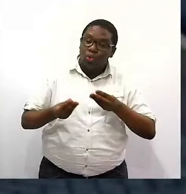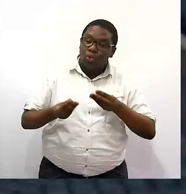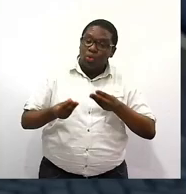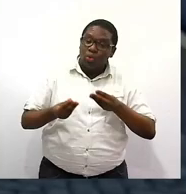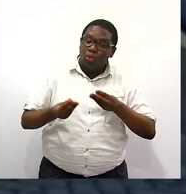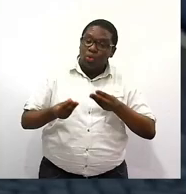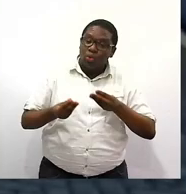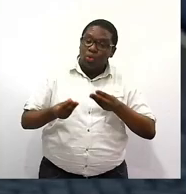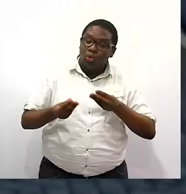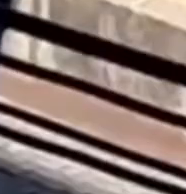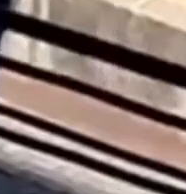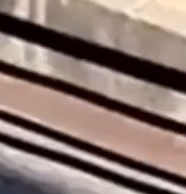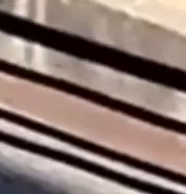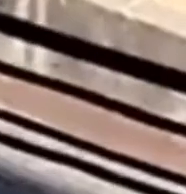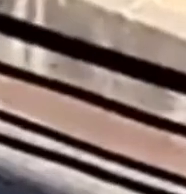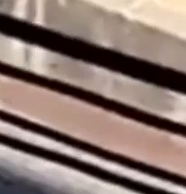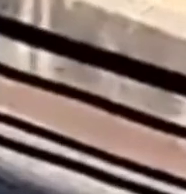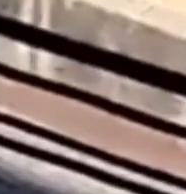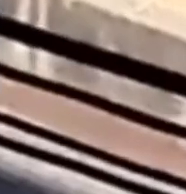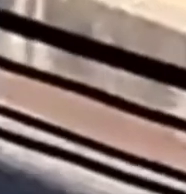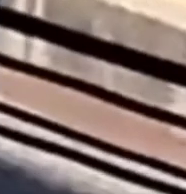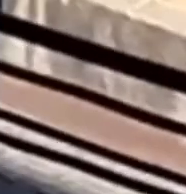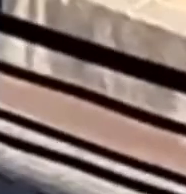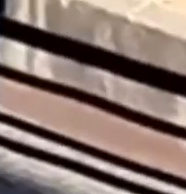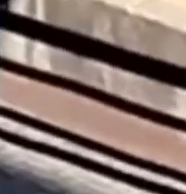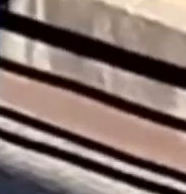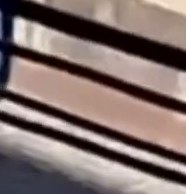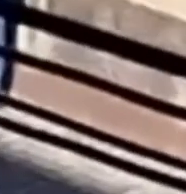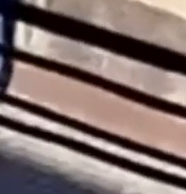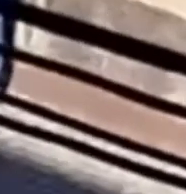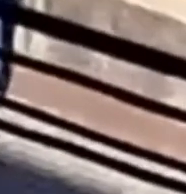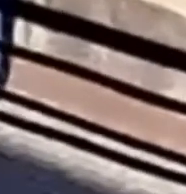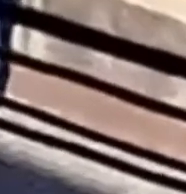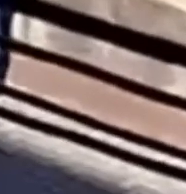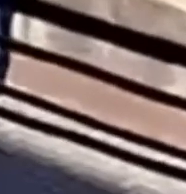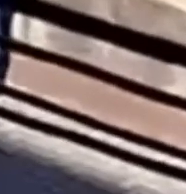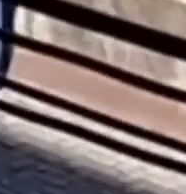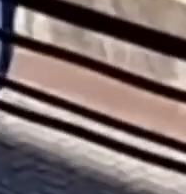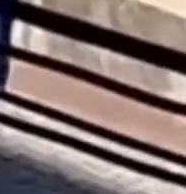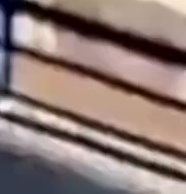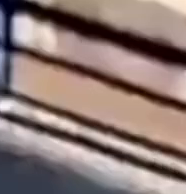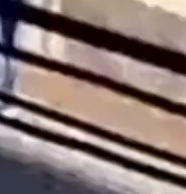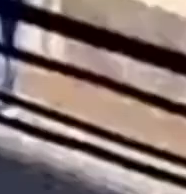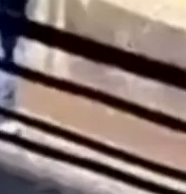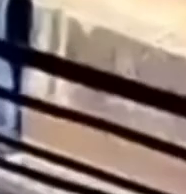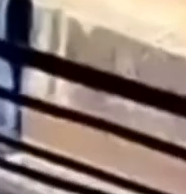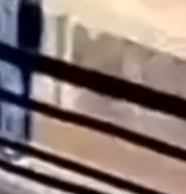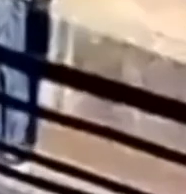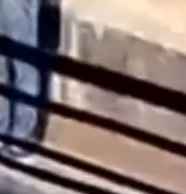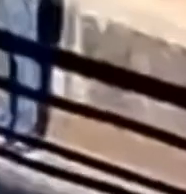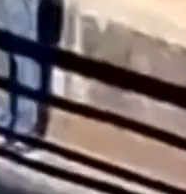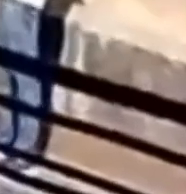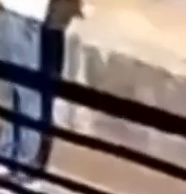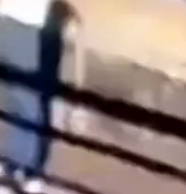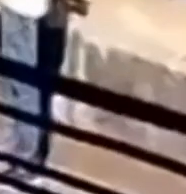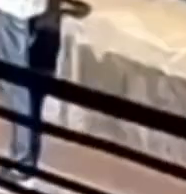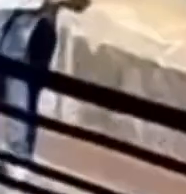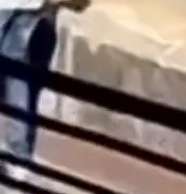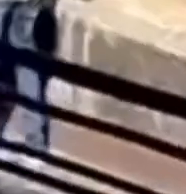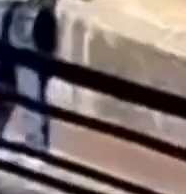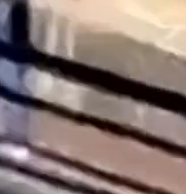que é um rio que corta a cidade do Recife, né? Você que ainda não conhece Recife, quando vier que